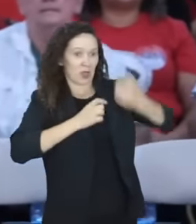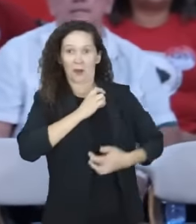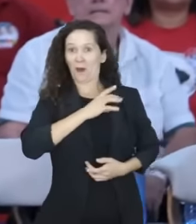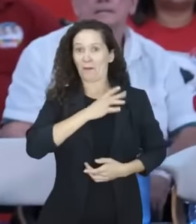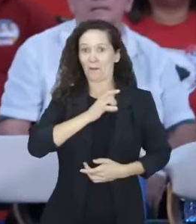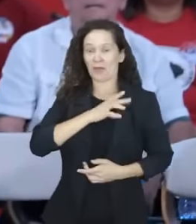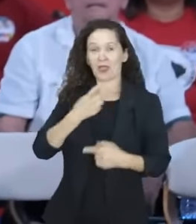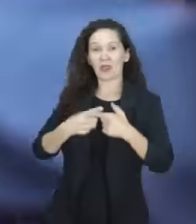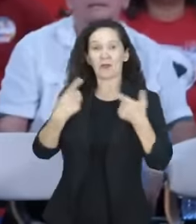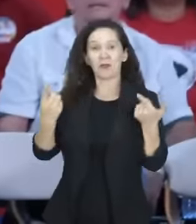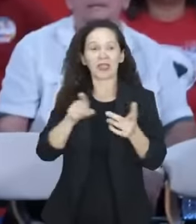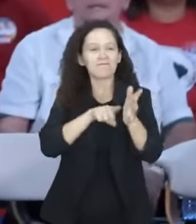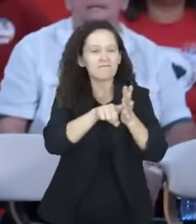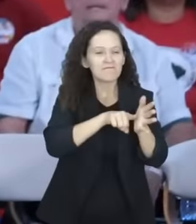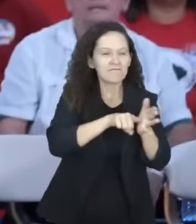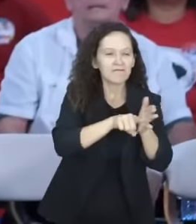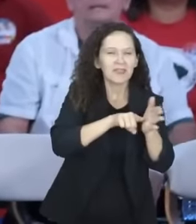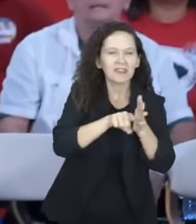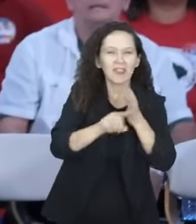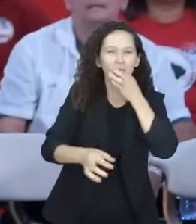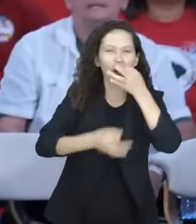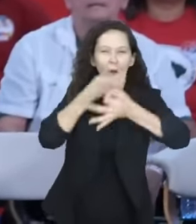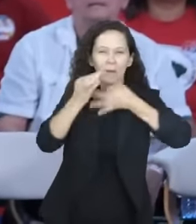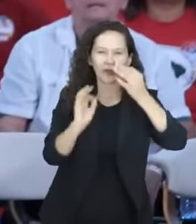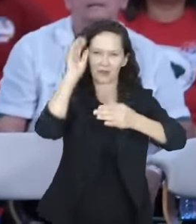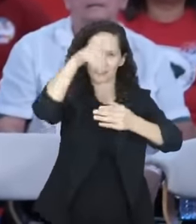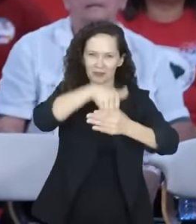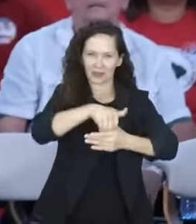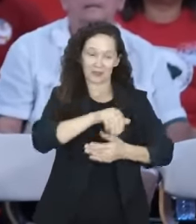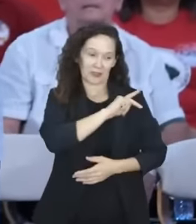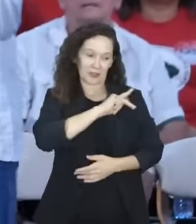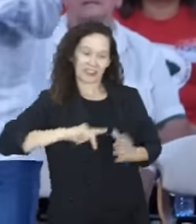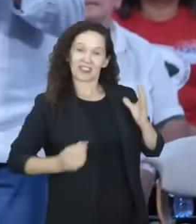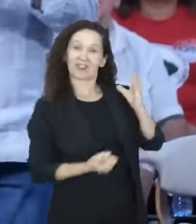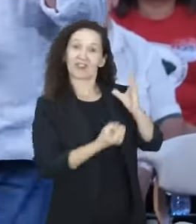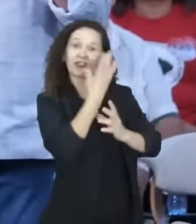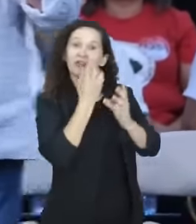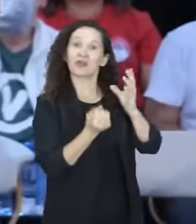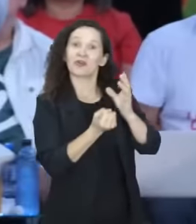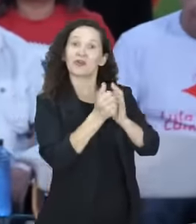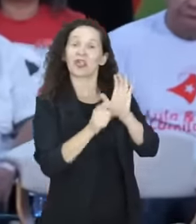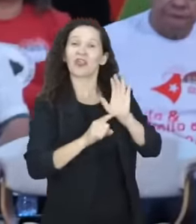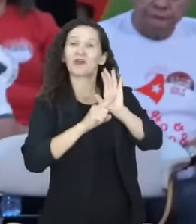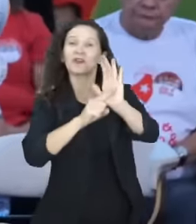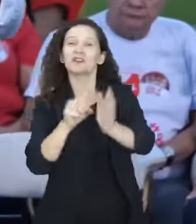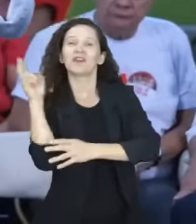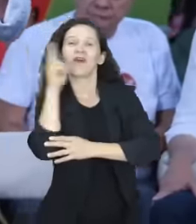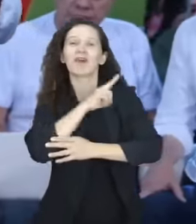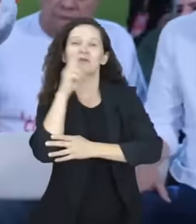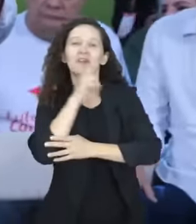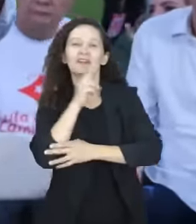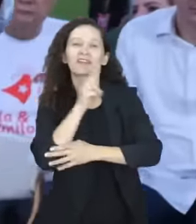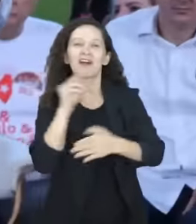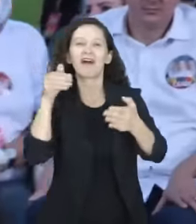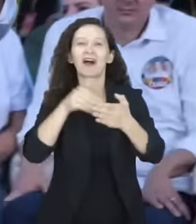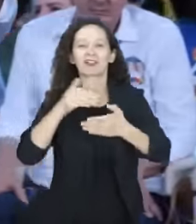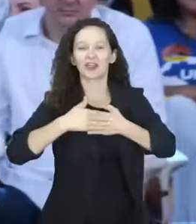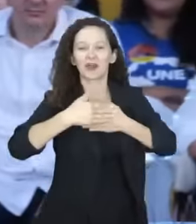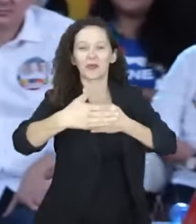opinião pública, ele inventou o auxílio emergencial até dezembro. Ele vai